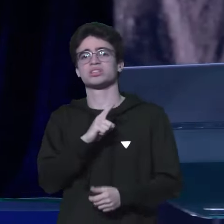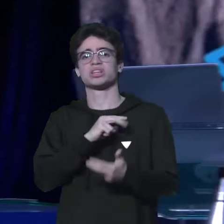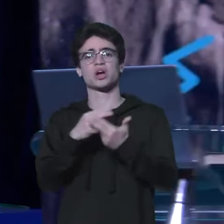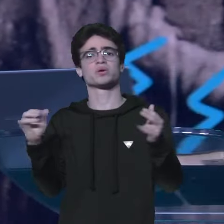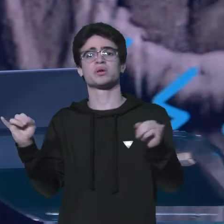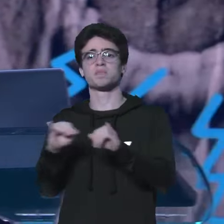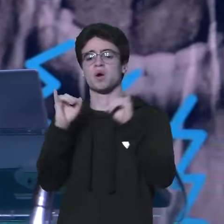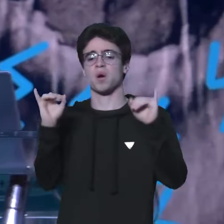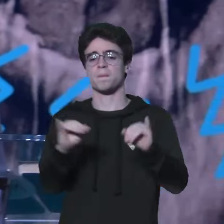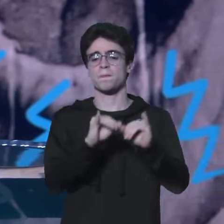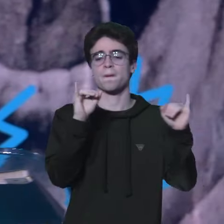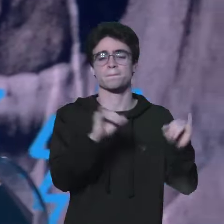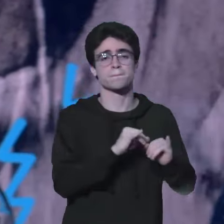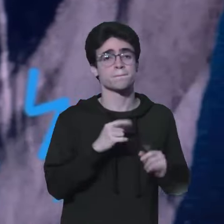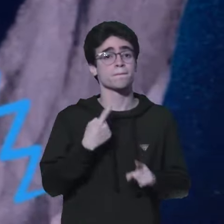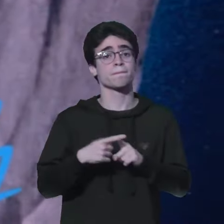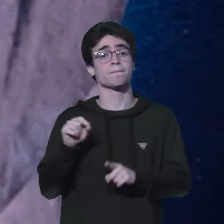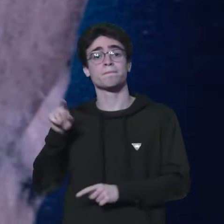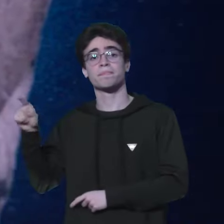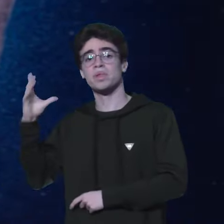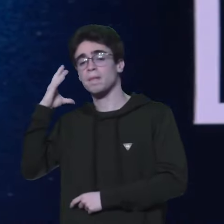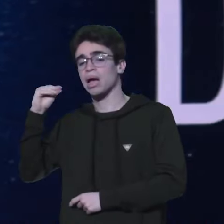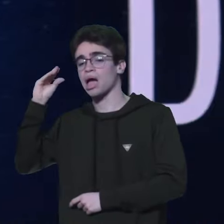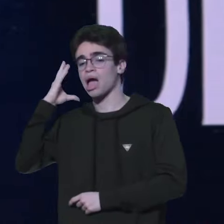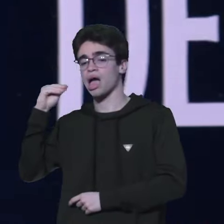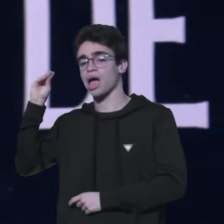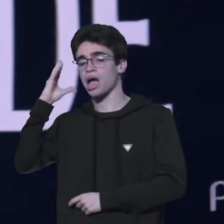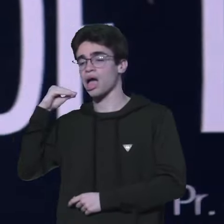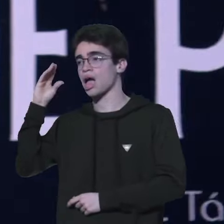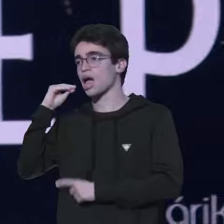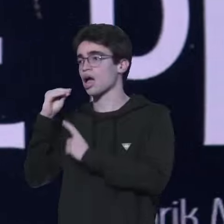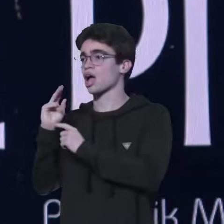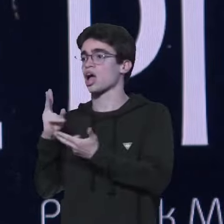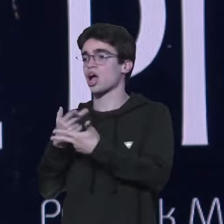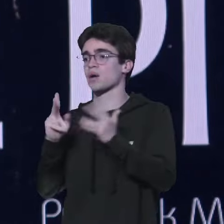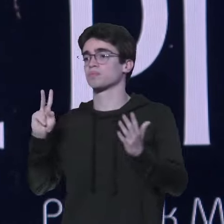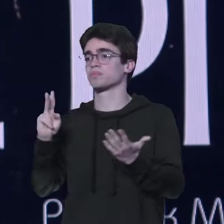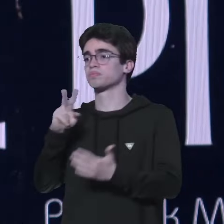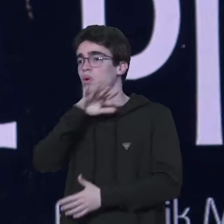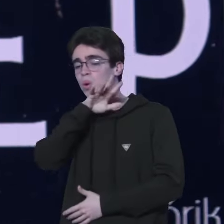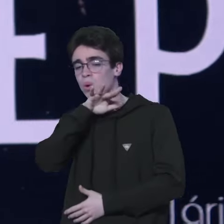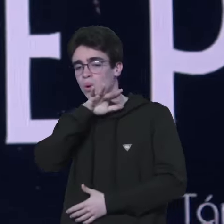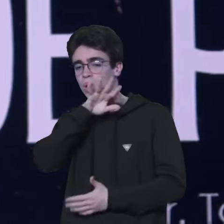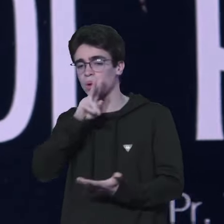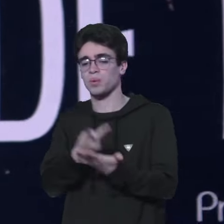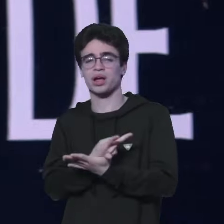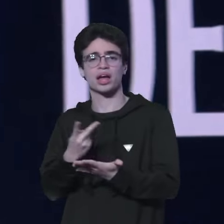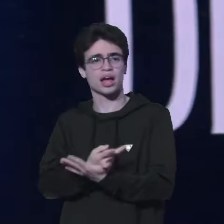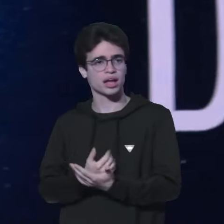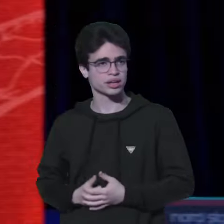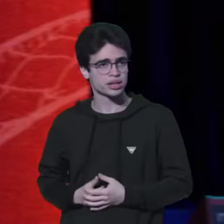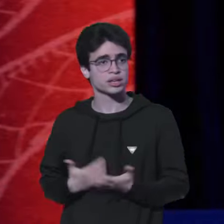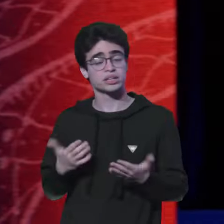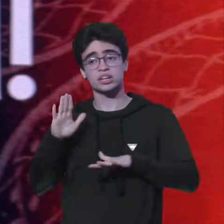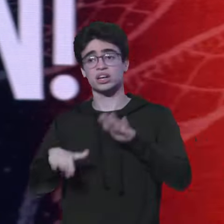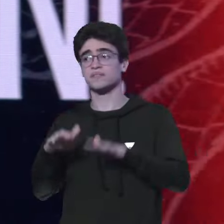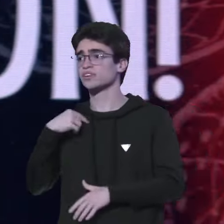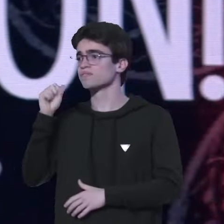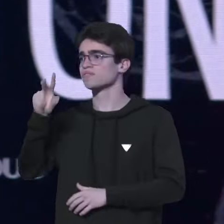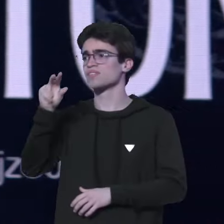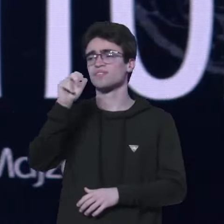adolescência, porque vozes ruins estão falando coisas ruins para você. Quantas vezes eu vi adolescentes que estavam